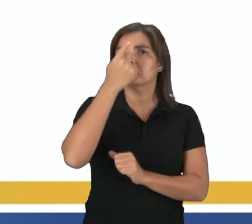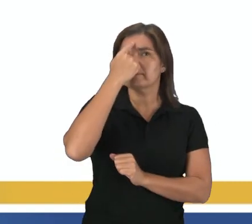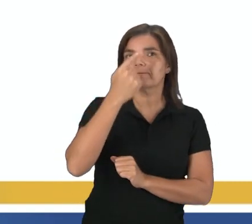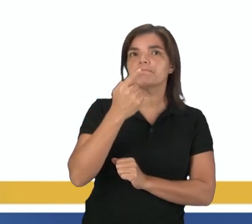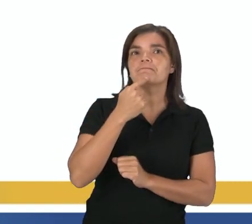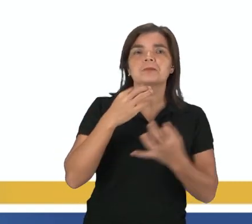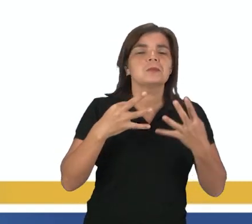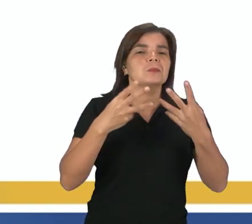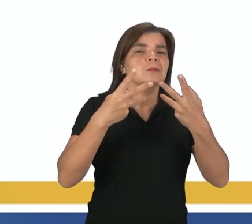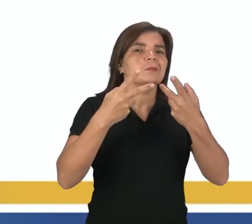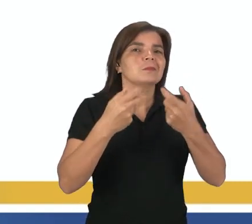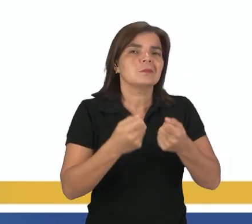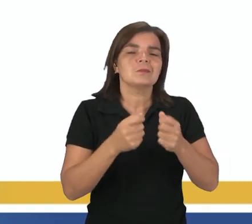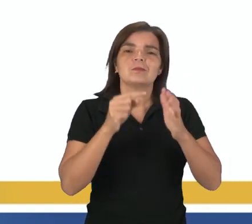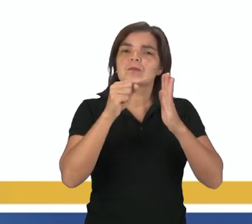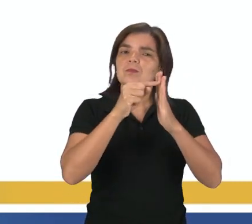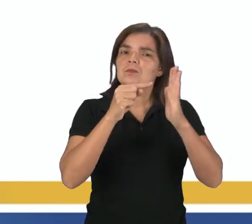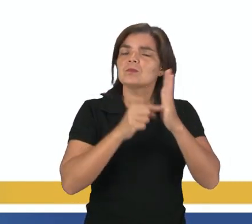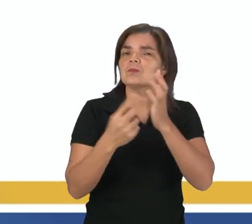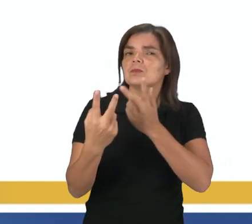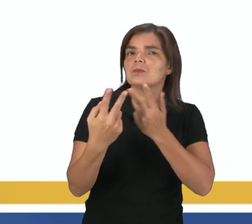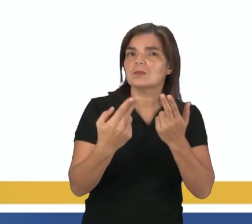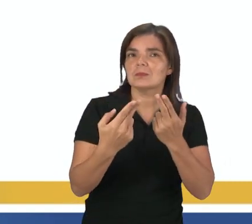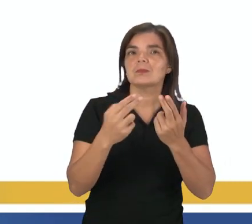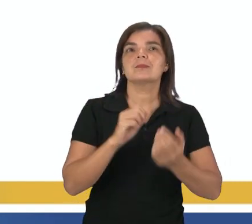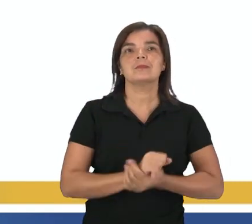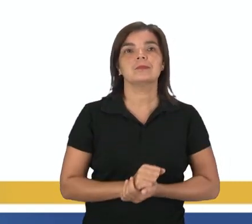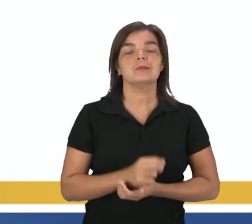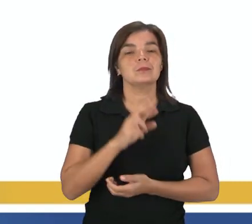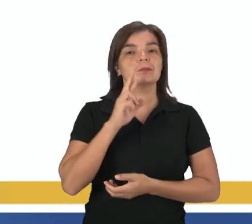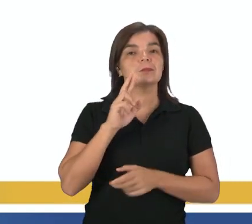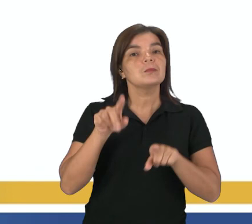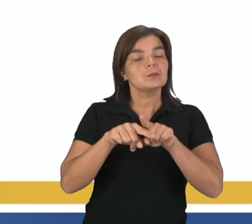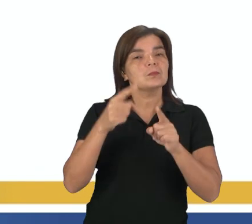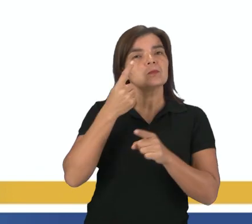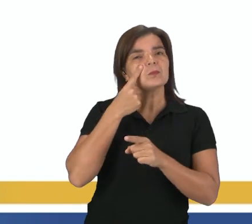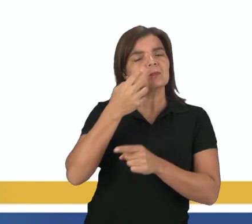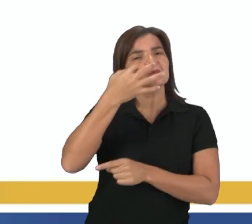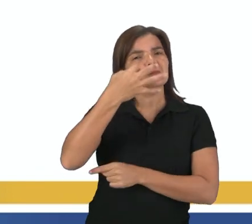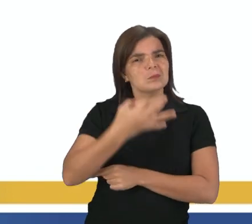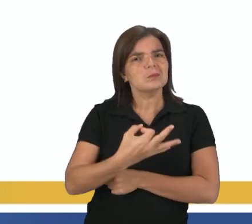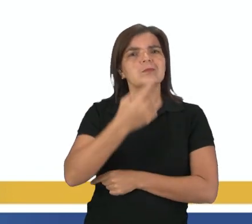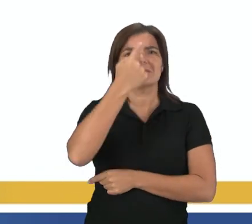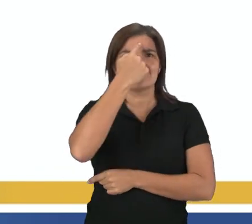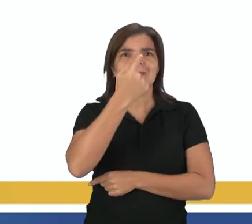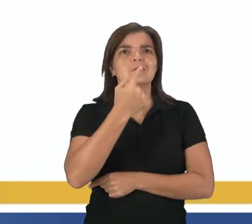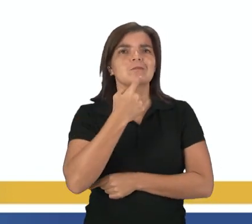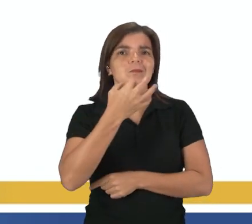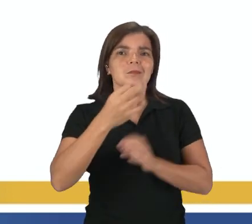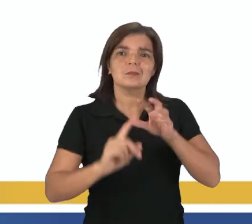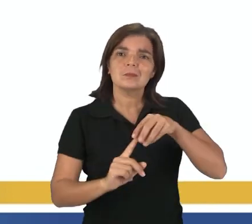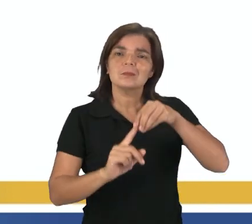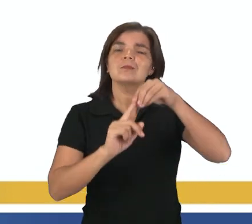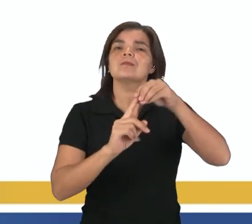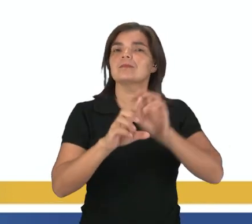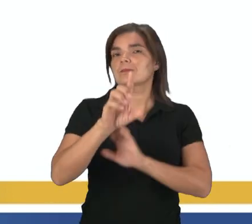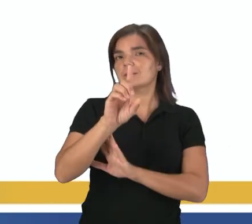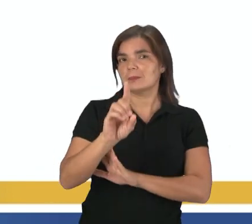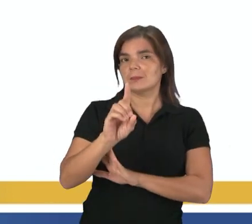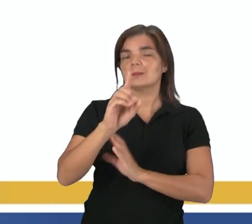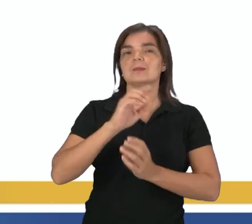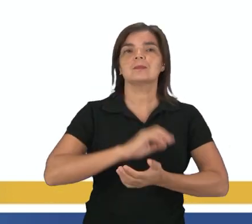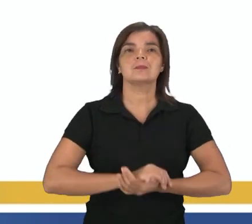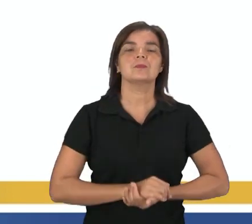figura, todos os seus pontos têm a mesma distância. E aí, se eu for observar bem essa figura, a única que obedece esse